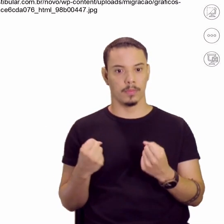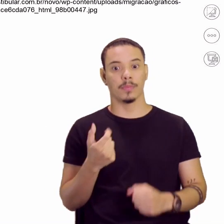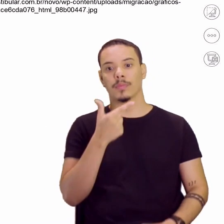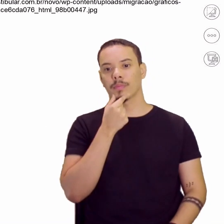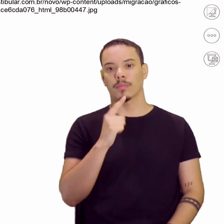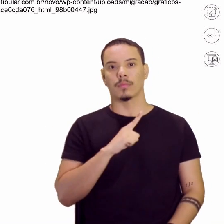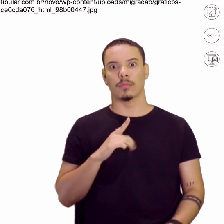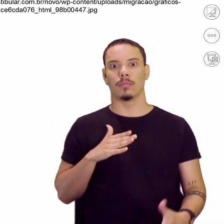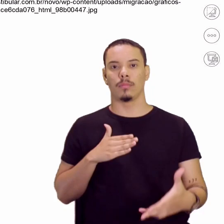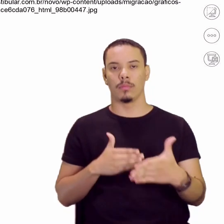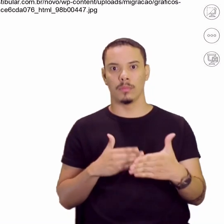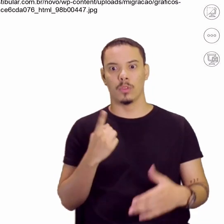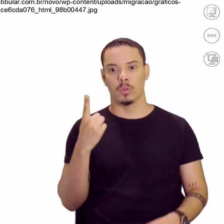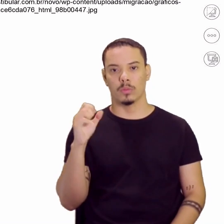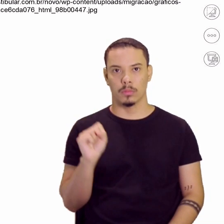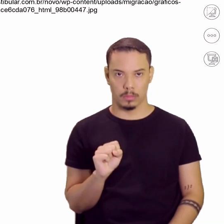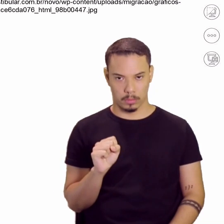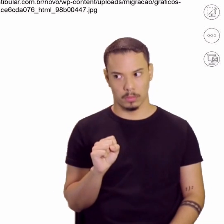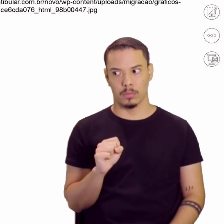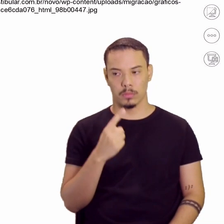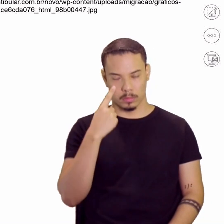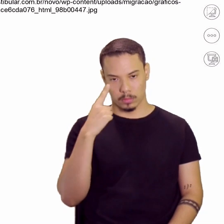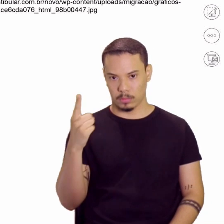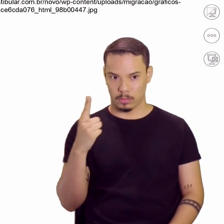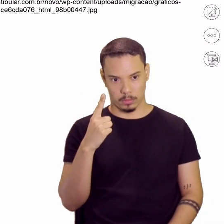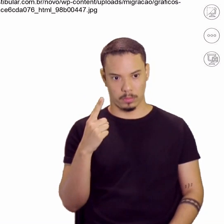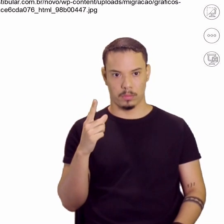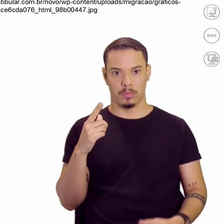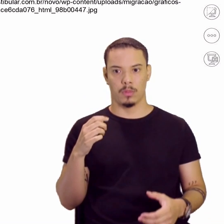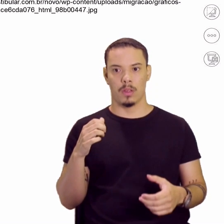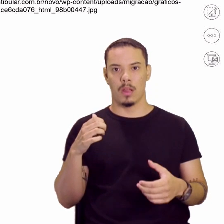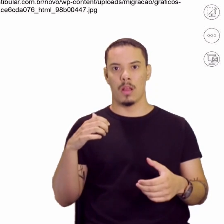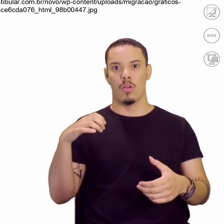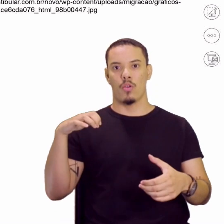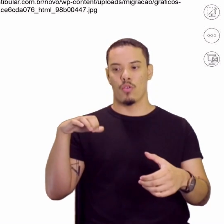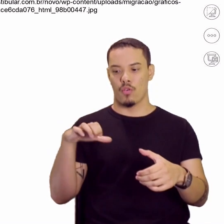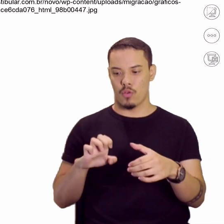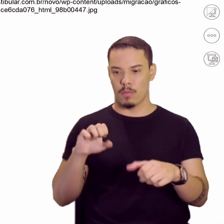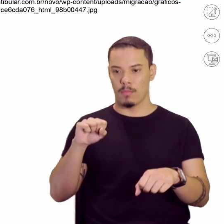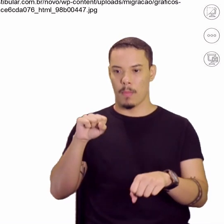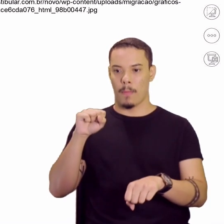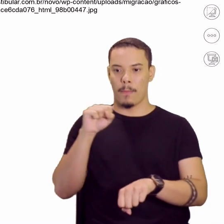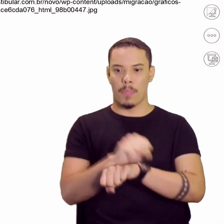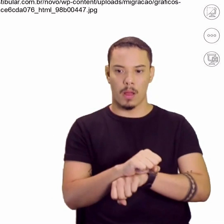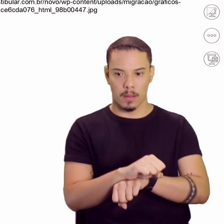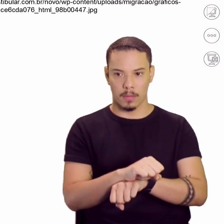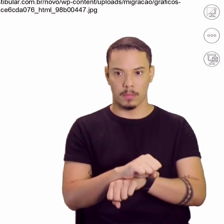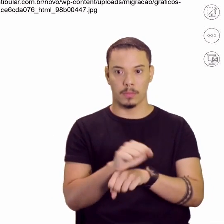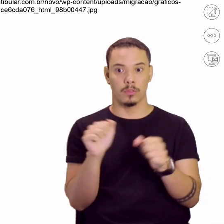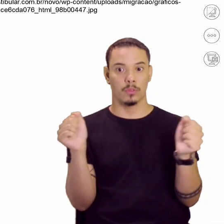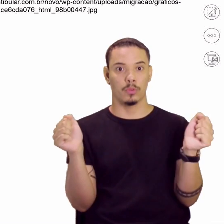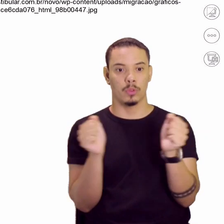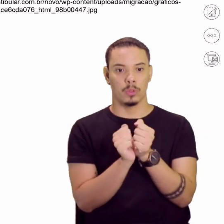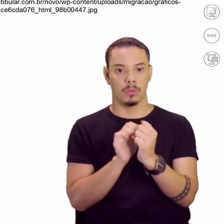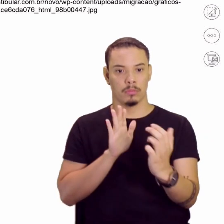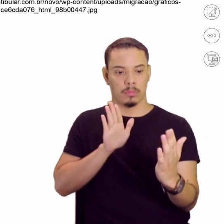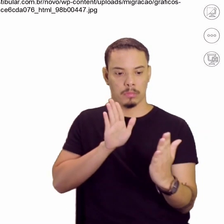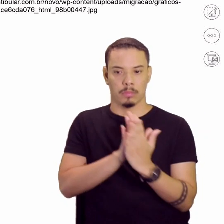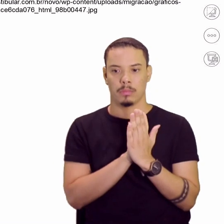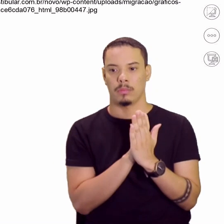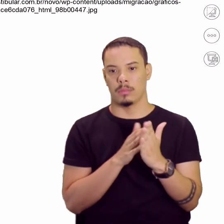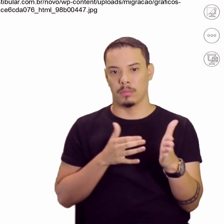tempo de reação de 1 segundo, após o qual aciona os freios do veículo, parando junto ao